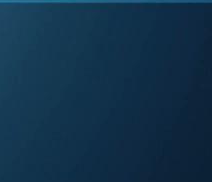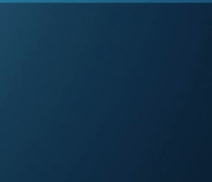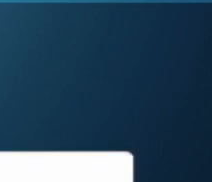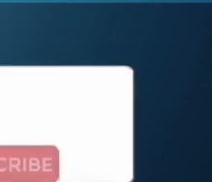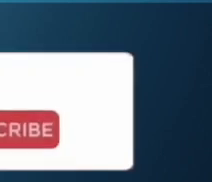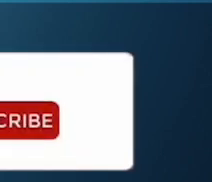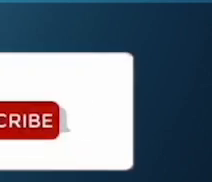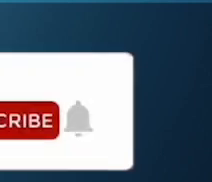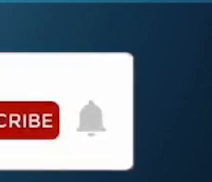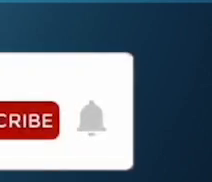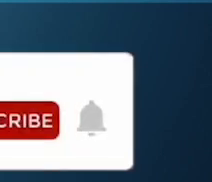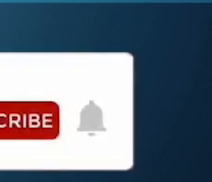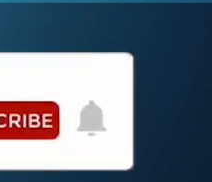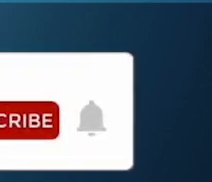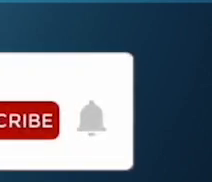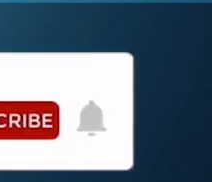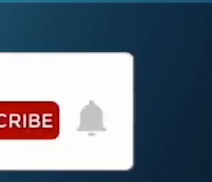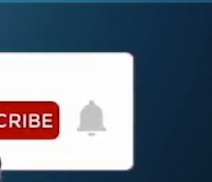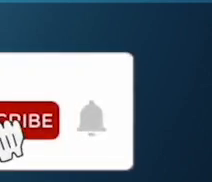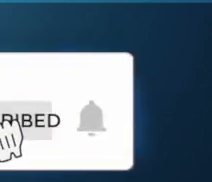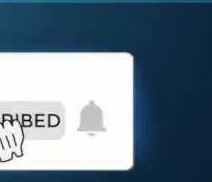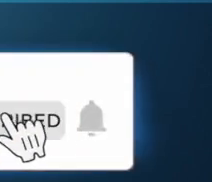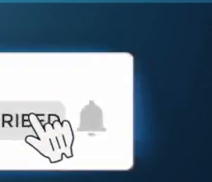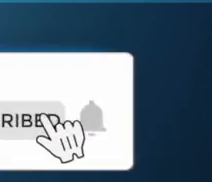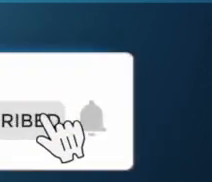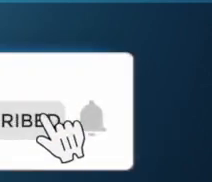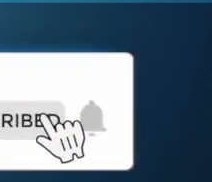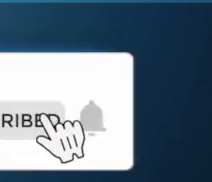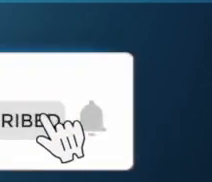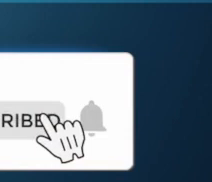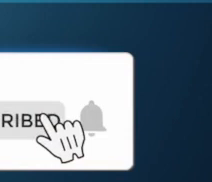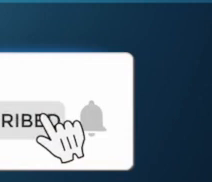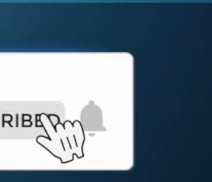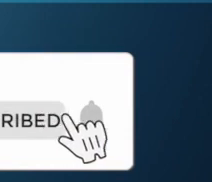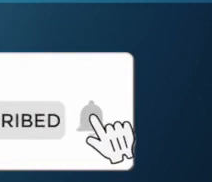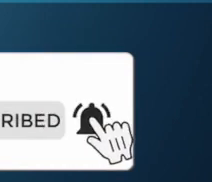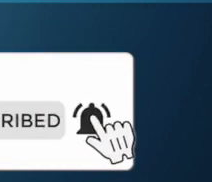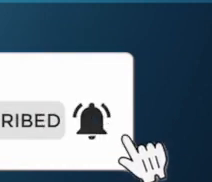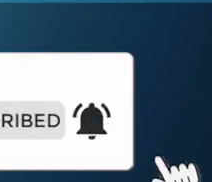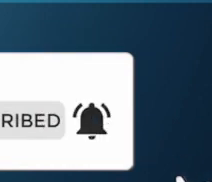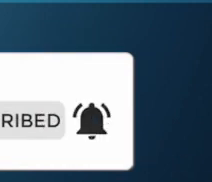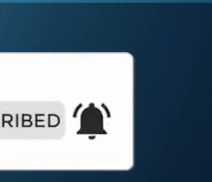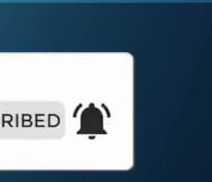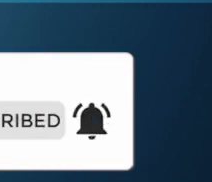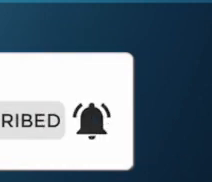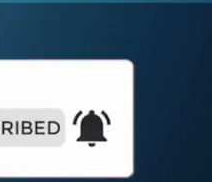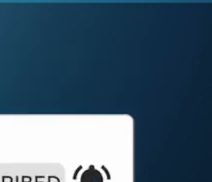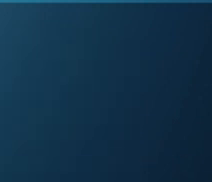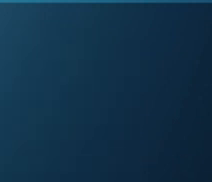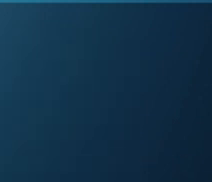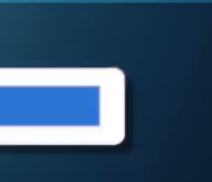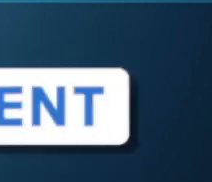informação factuais no atuais, keta haluha inscreva iha canal RTTL, hanehang butão